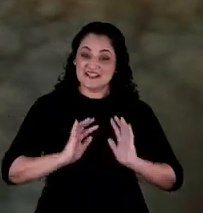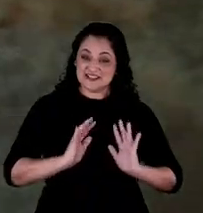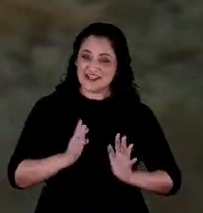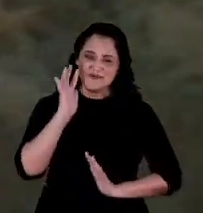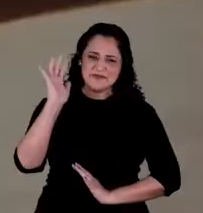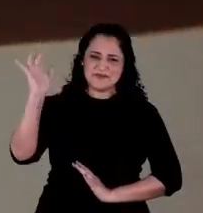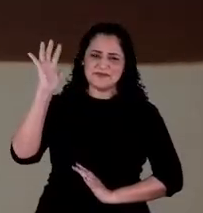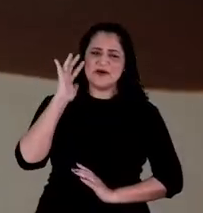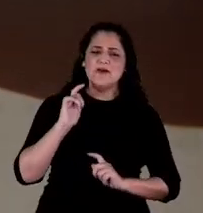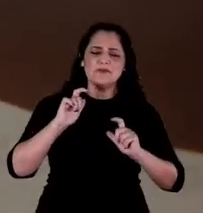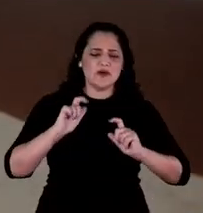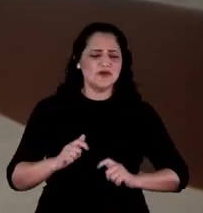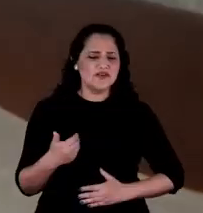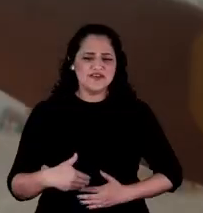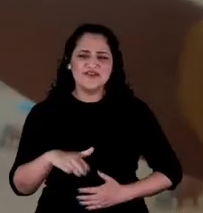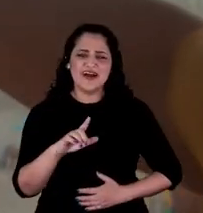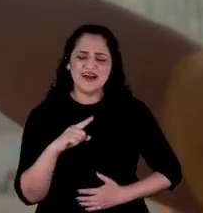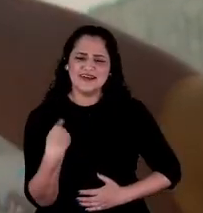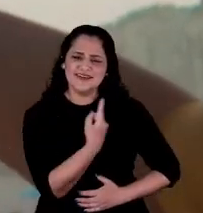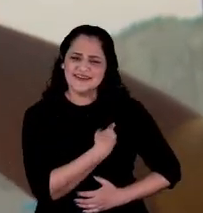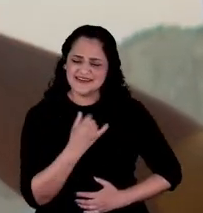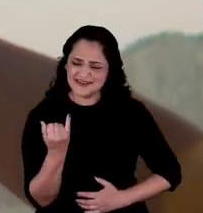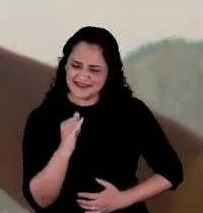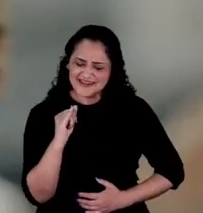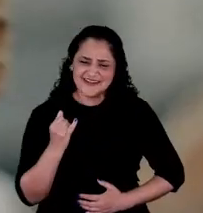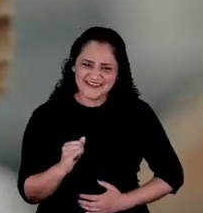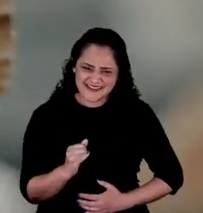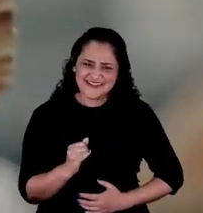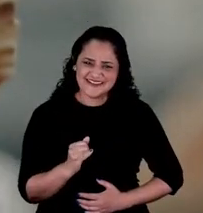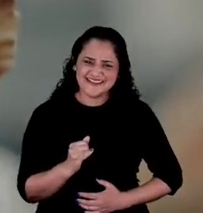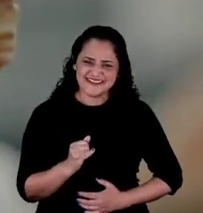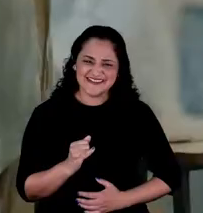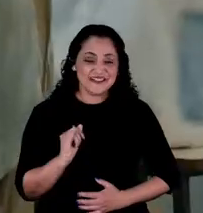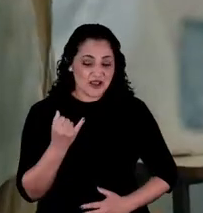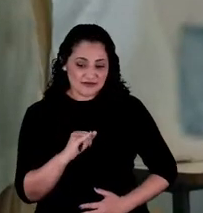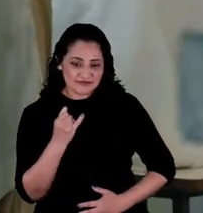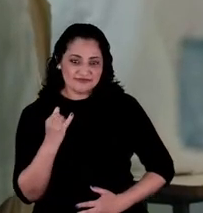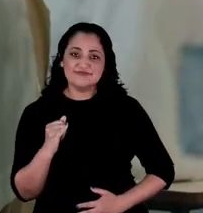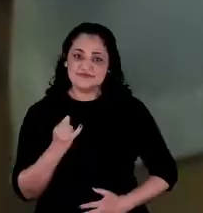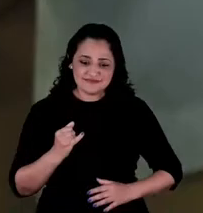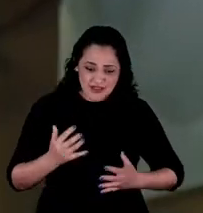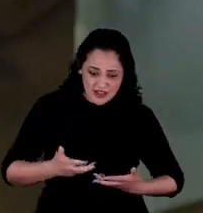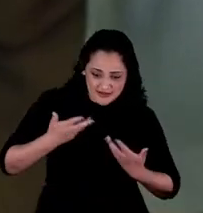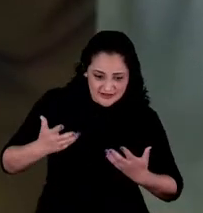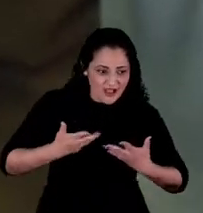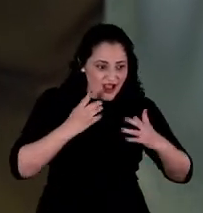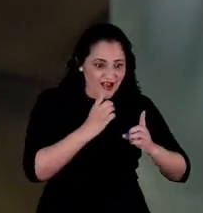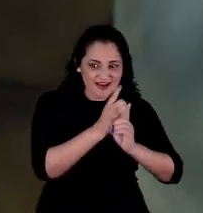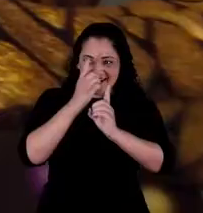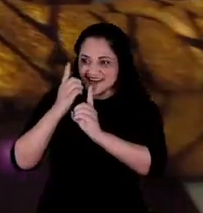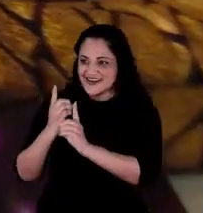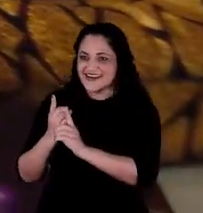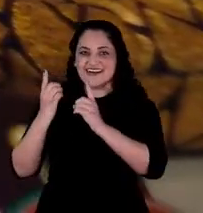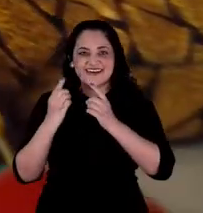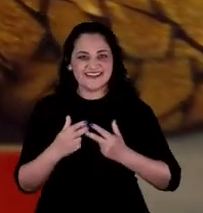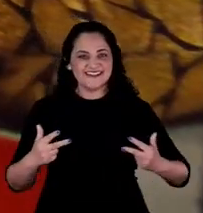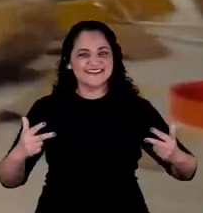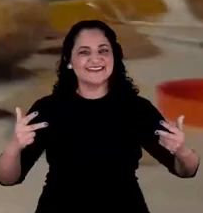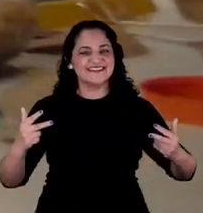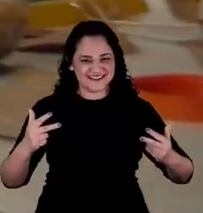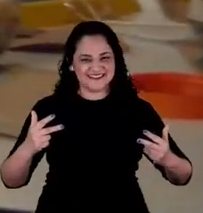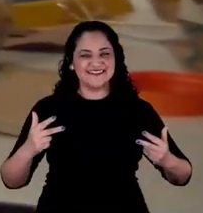já parou para pensar Para onde vai a nossa energia a nossa energia incentiva descobertas